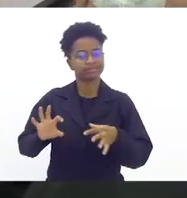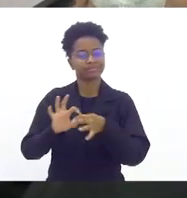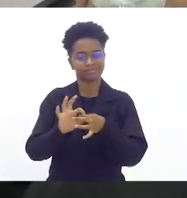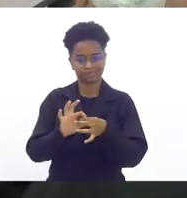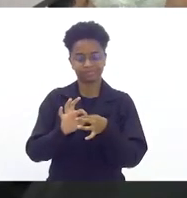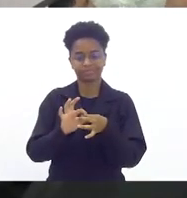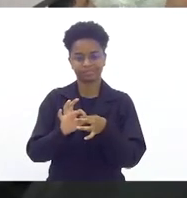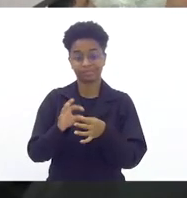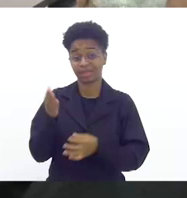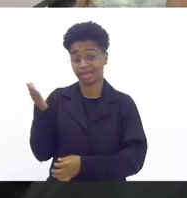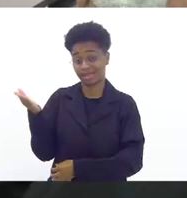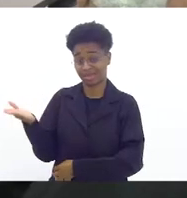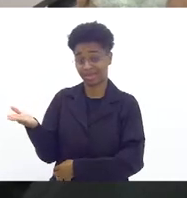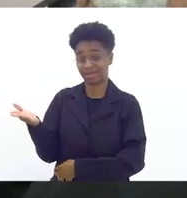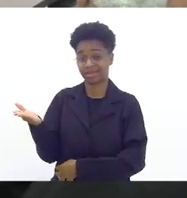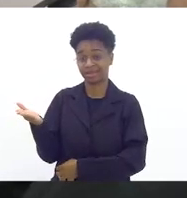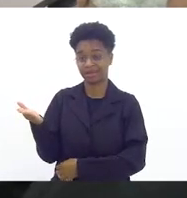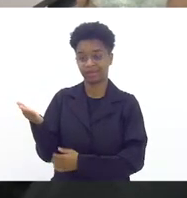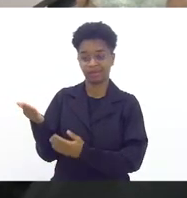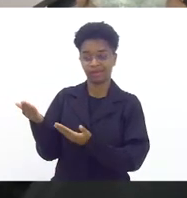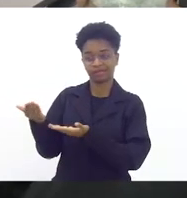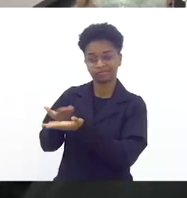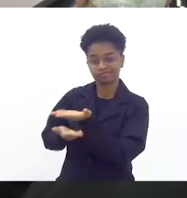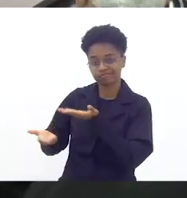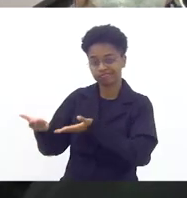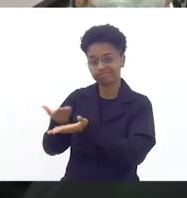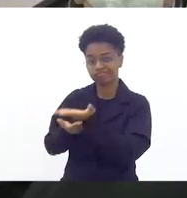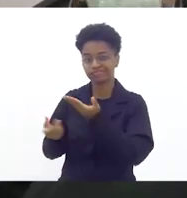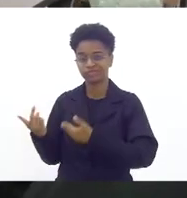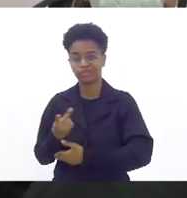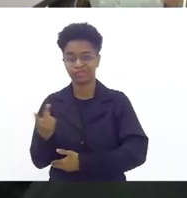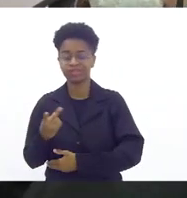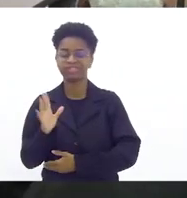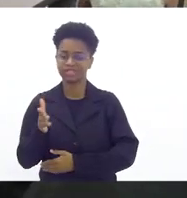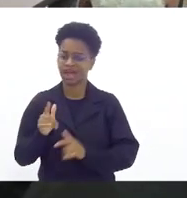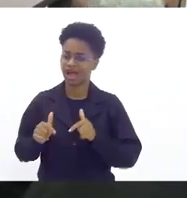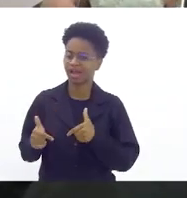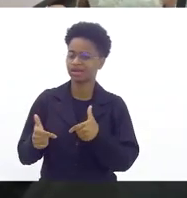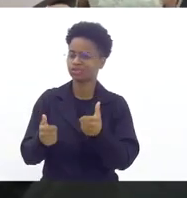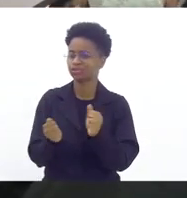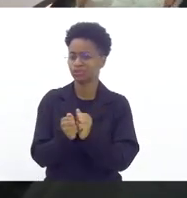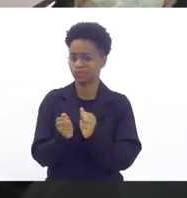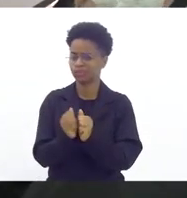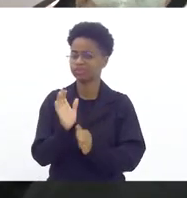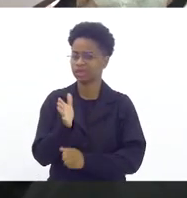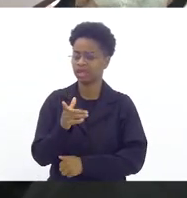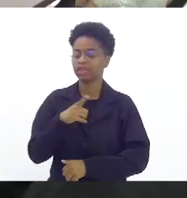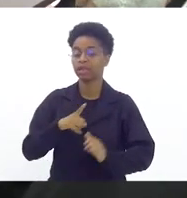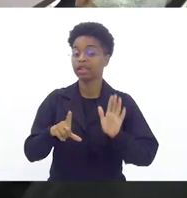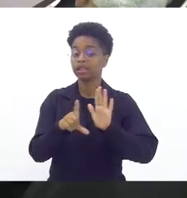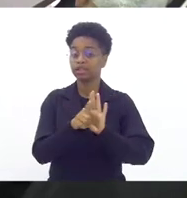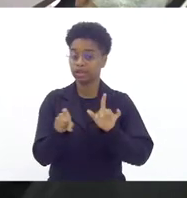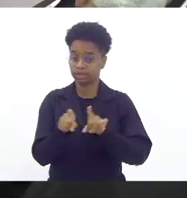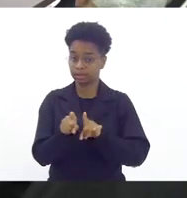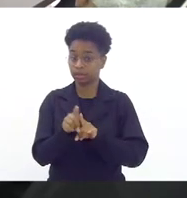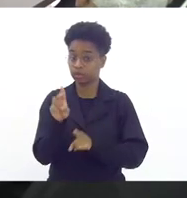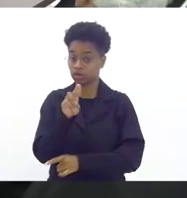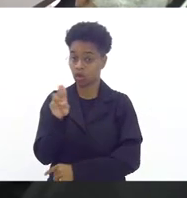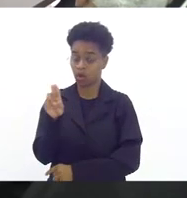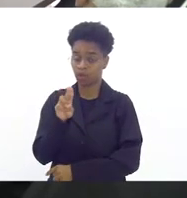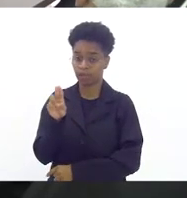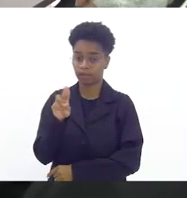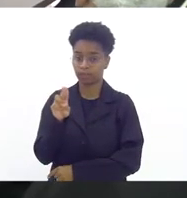ele, inclusive, que fez a ponte entre a Exatamente, fizemos atividades conjuntas. Aliás, tem uma lei cujo nome